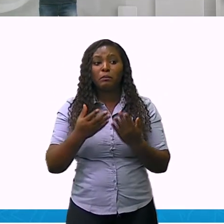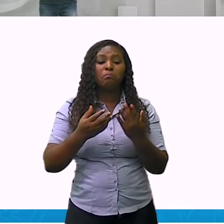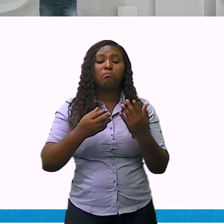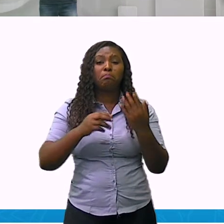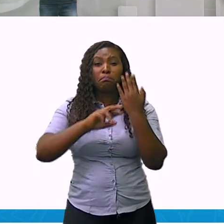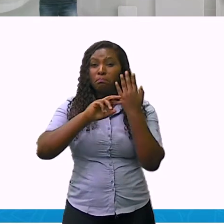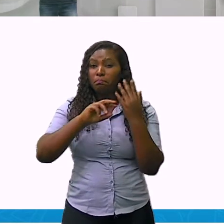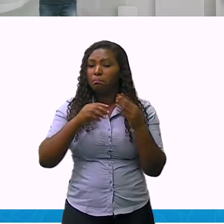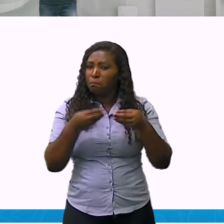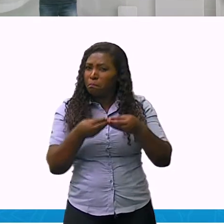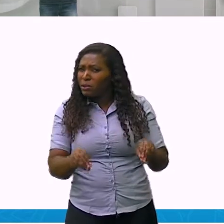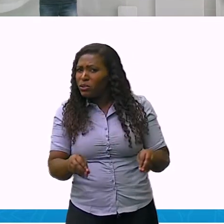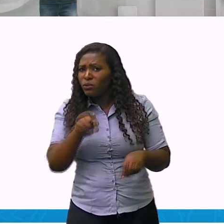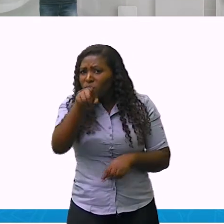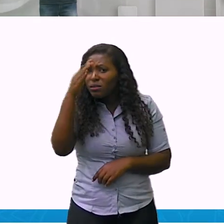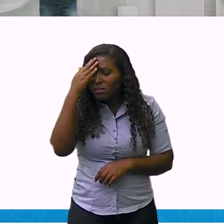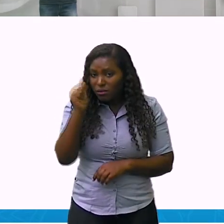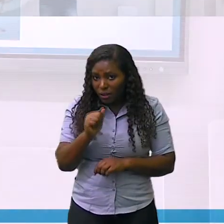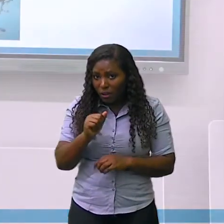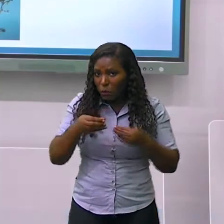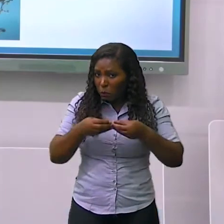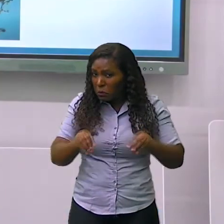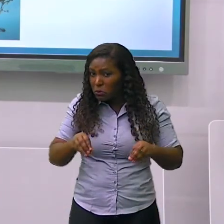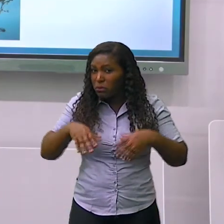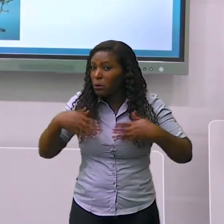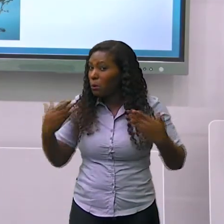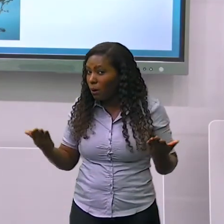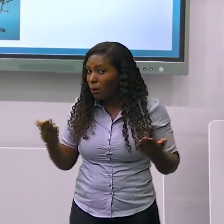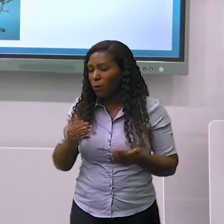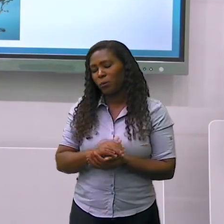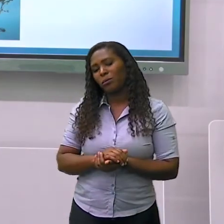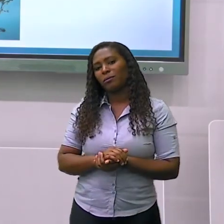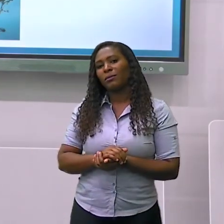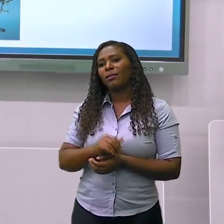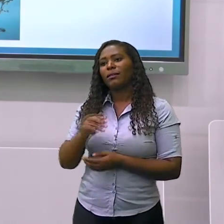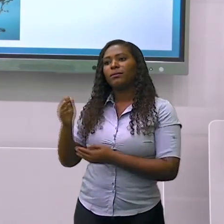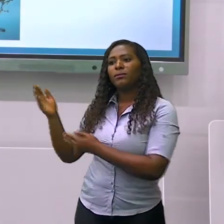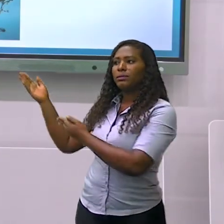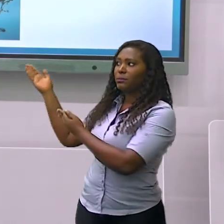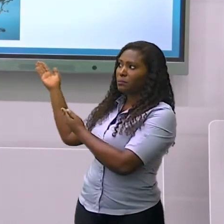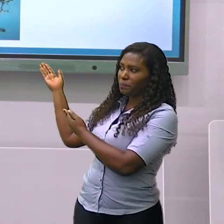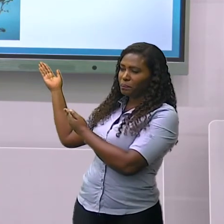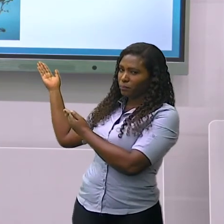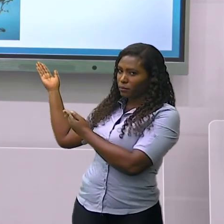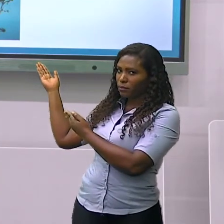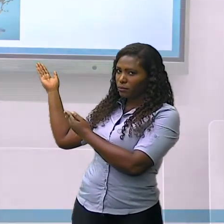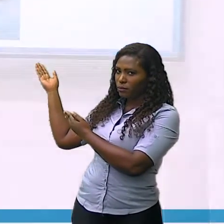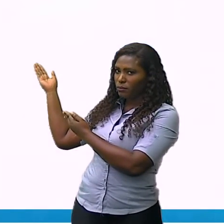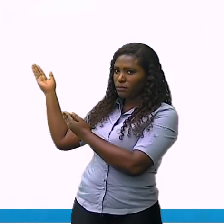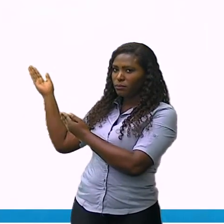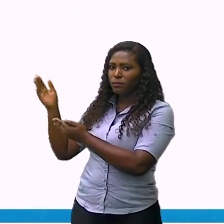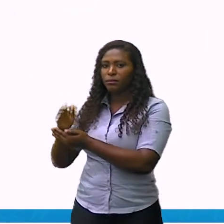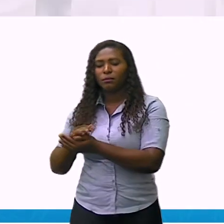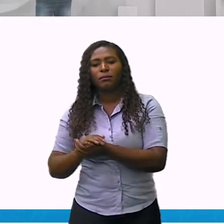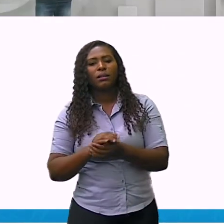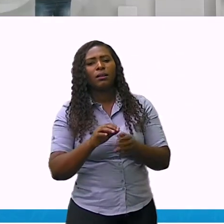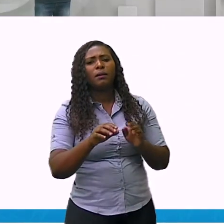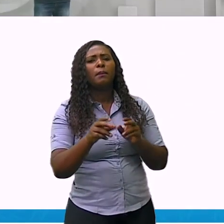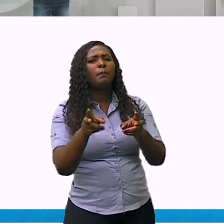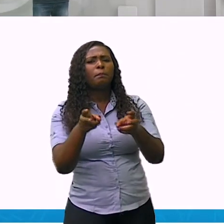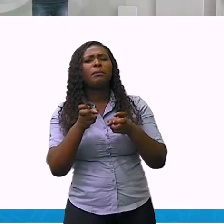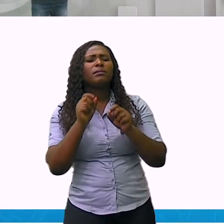me dizer quais seriam estas? Observe esta imagem. Ela apresenta um tipo de